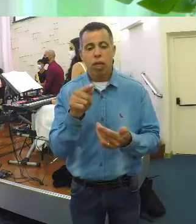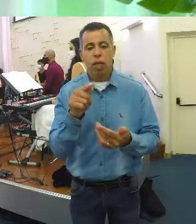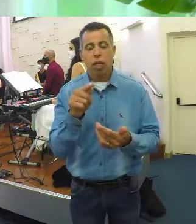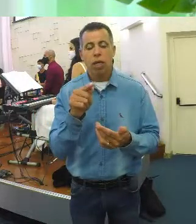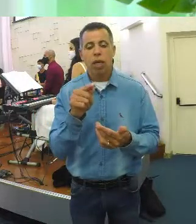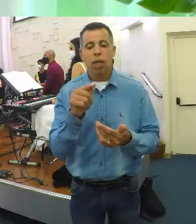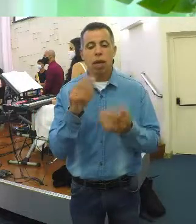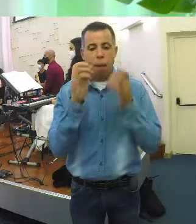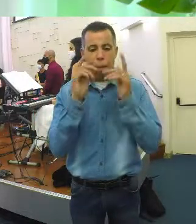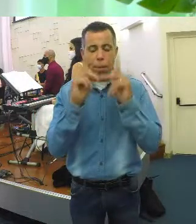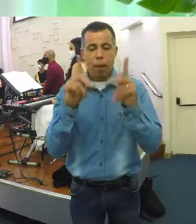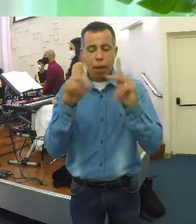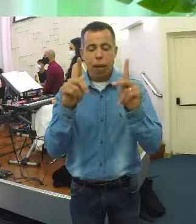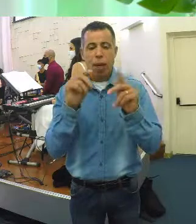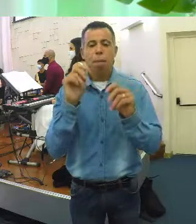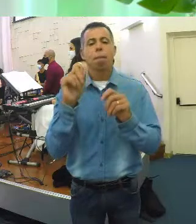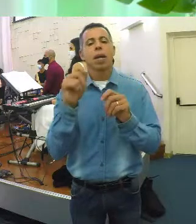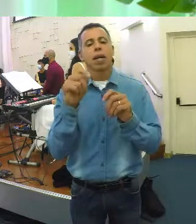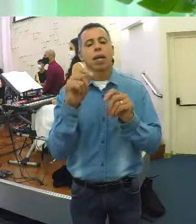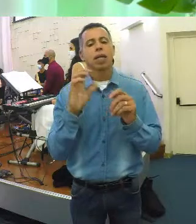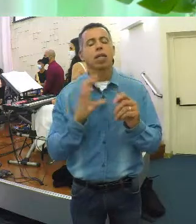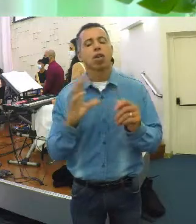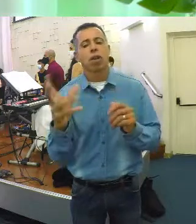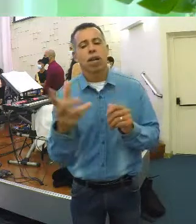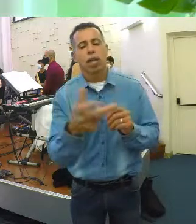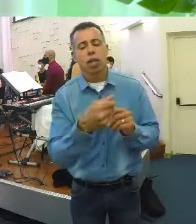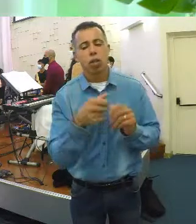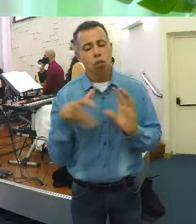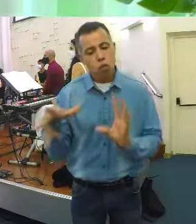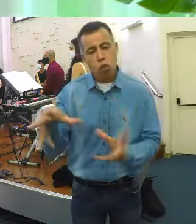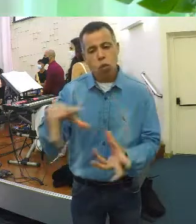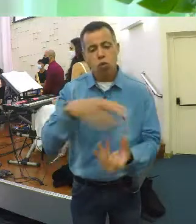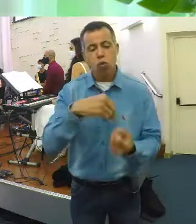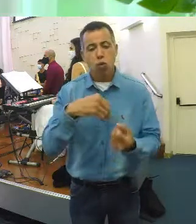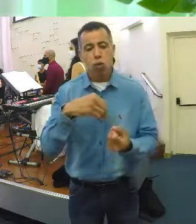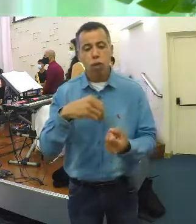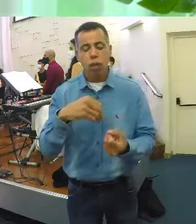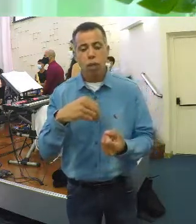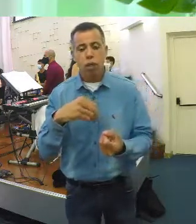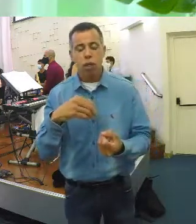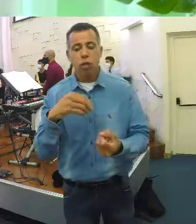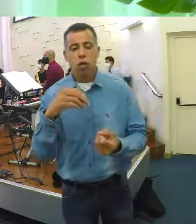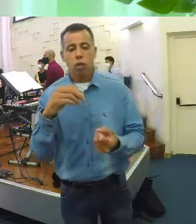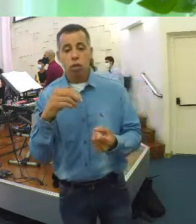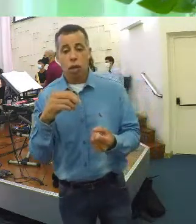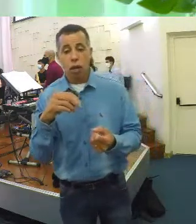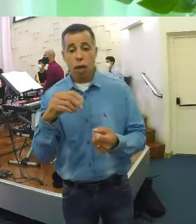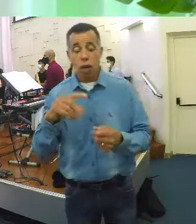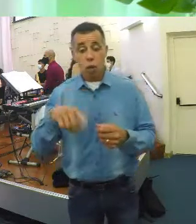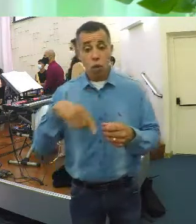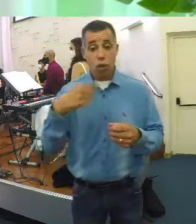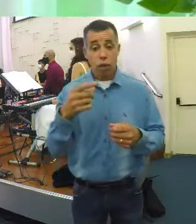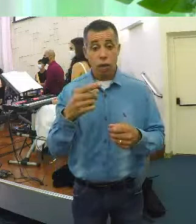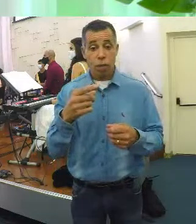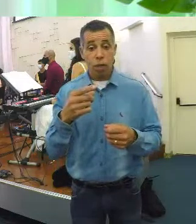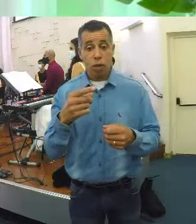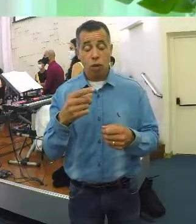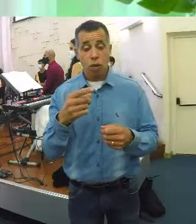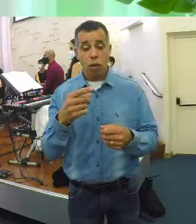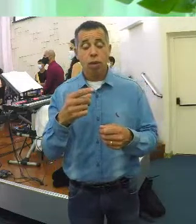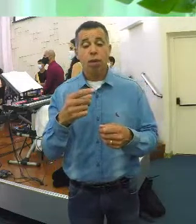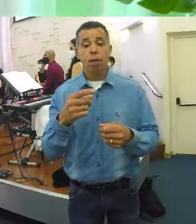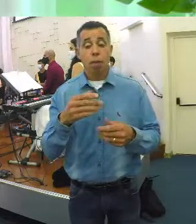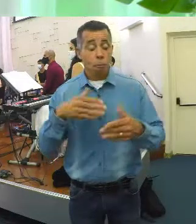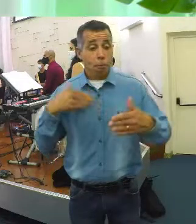os confins da terra. Os gentios, ouvindo isto, regozijavam-se e glorificavam a palavra do